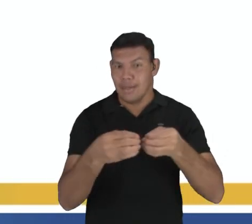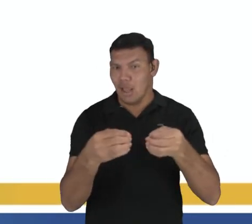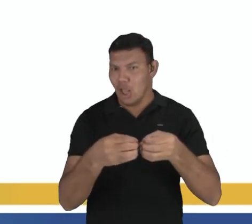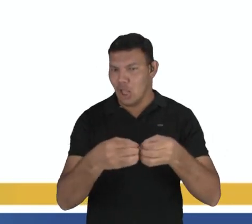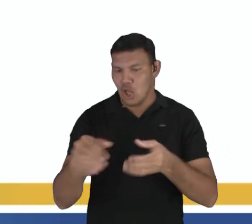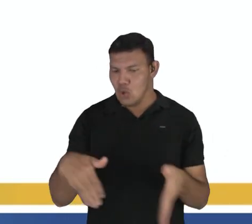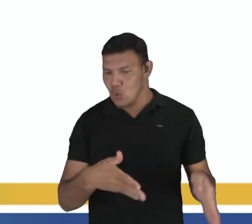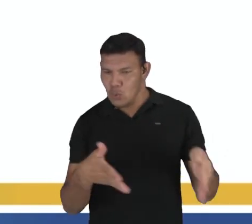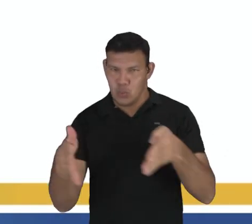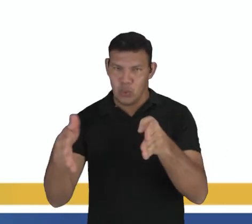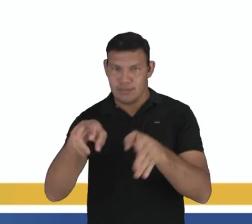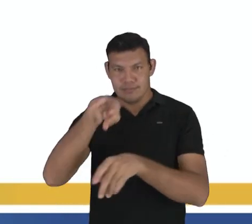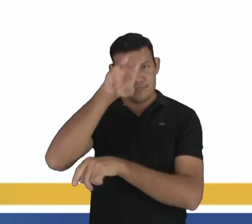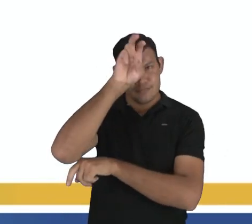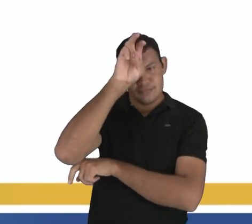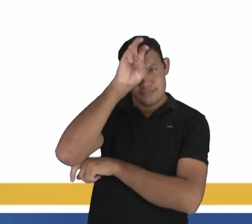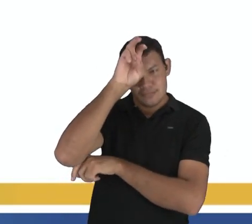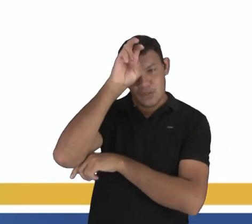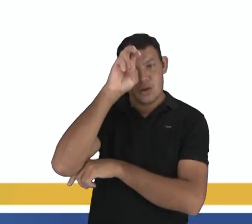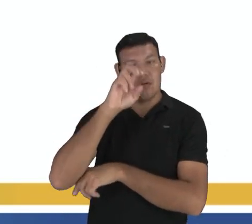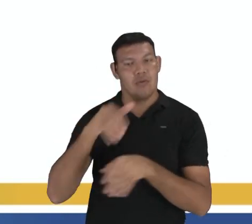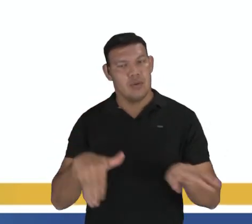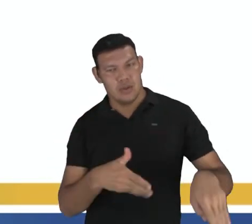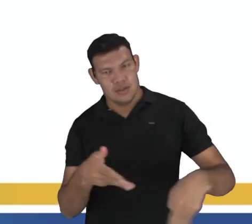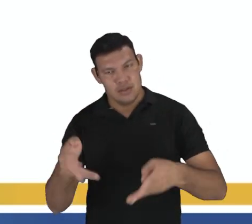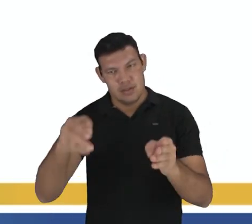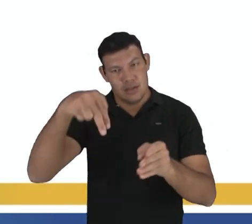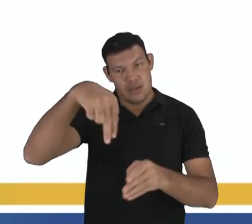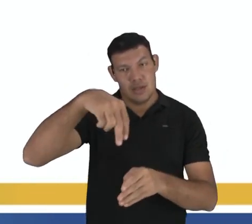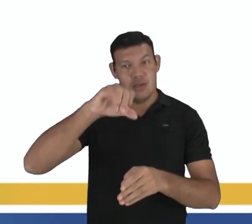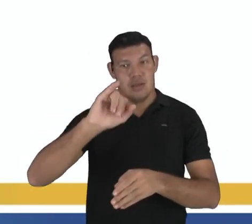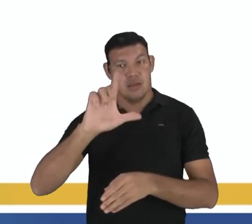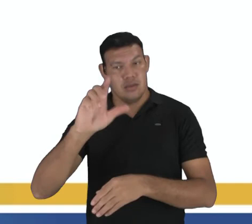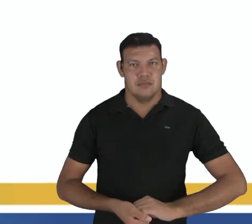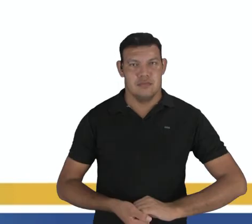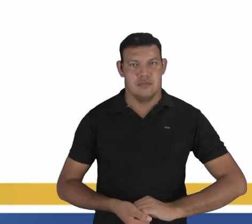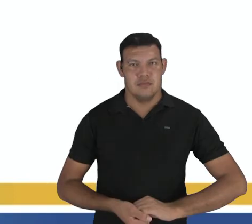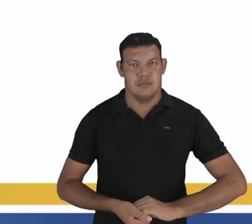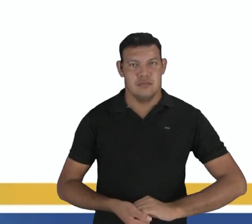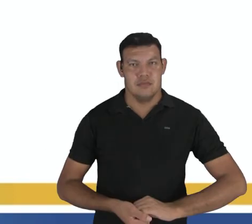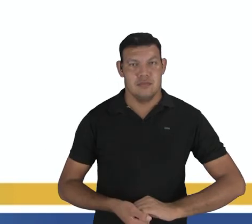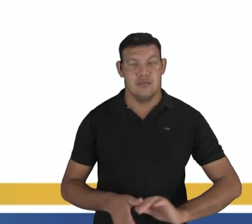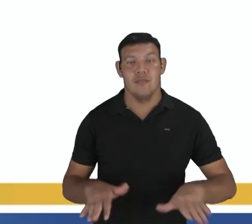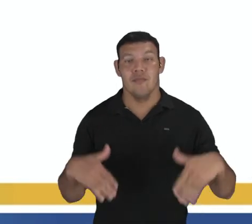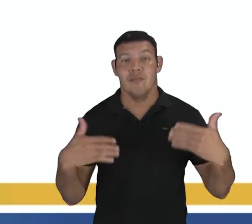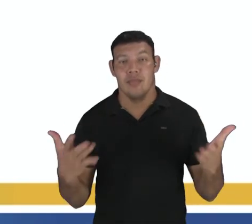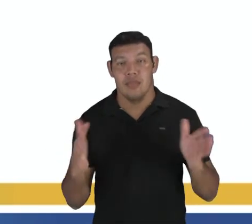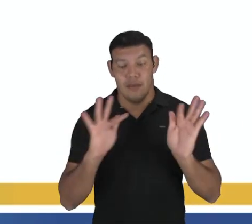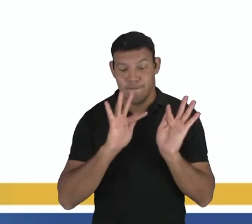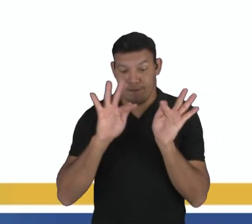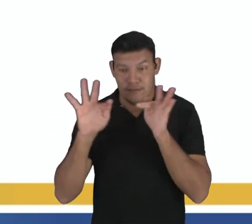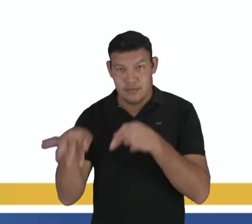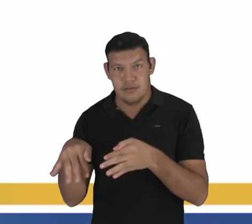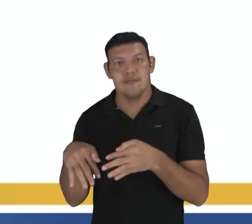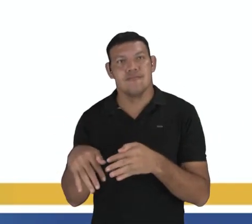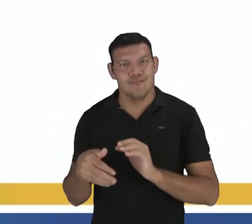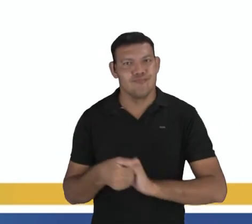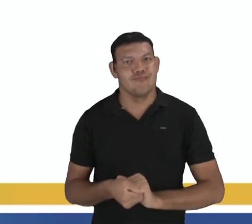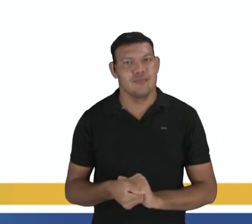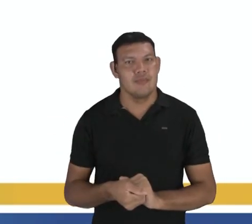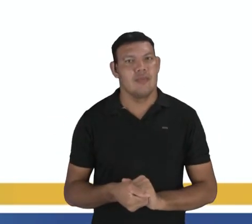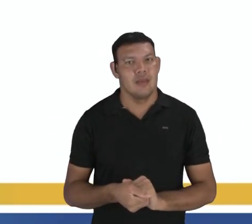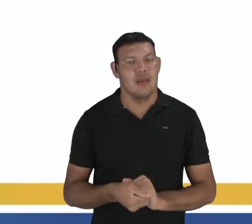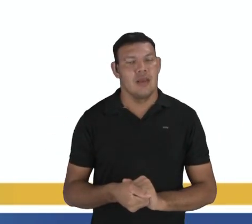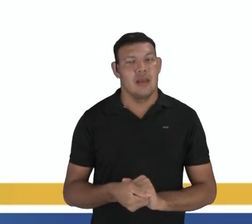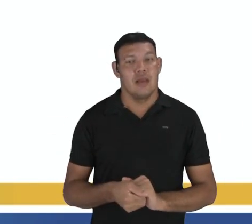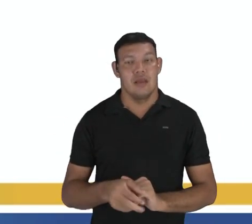gente tem aí o Egito, né, o rio Nilo, que é a dádiva dos deuses, ok? E aí, pessoal, para finalizar, a gente tem um legado, né? A